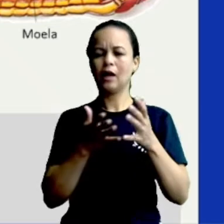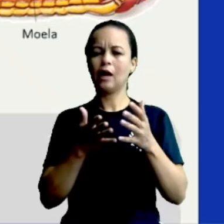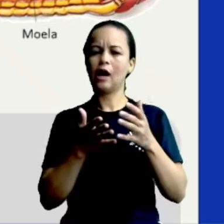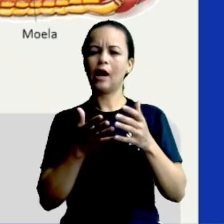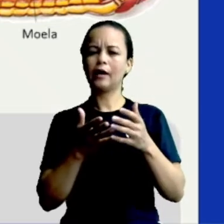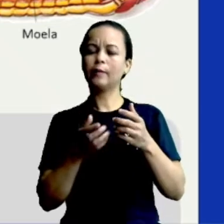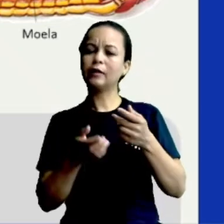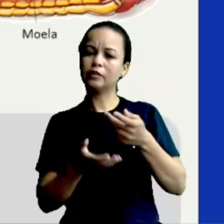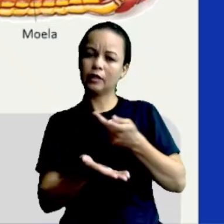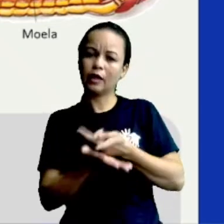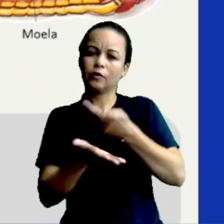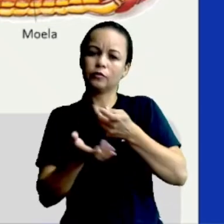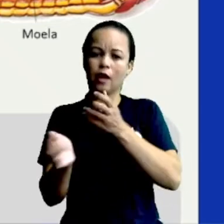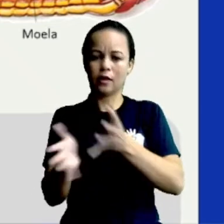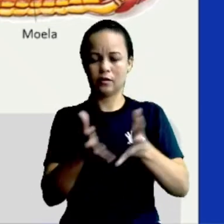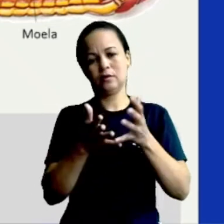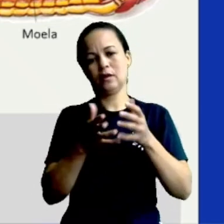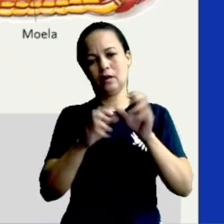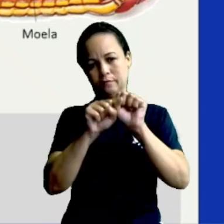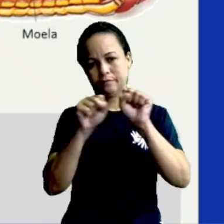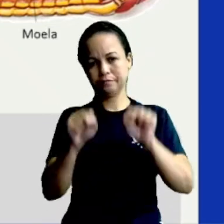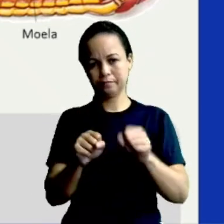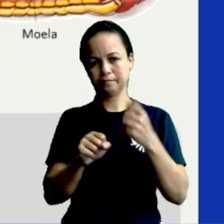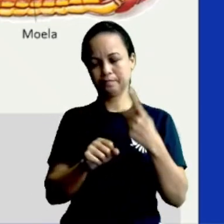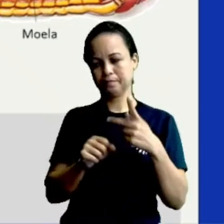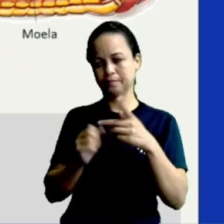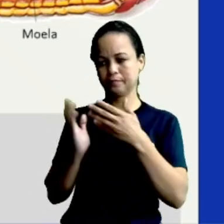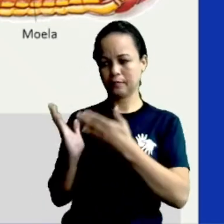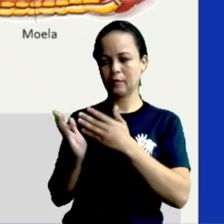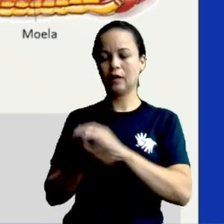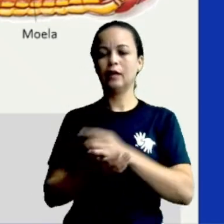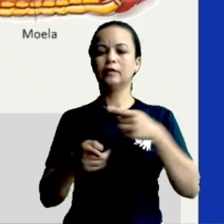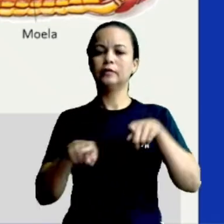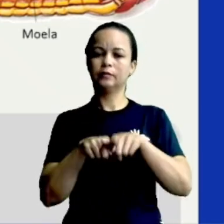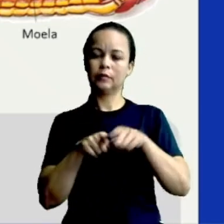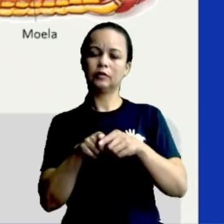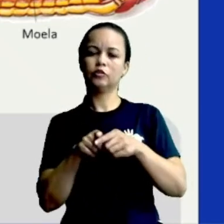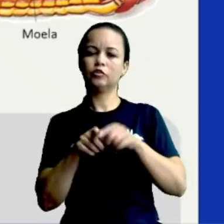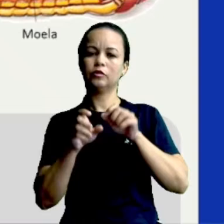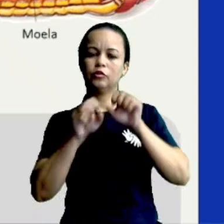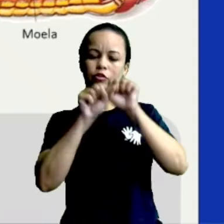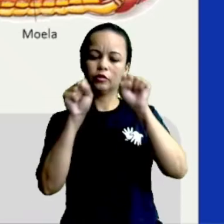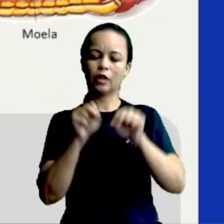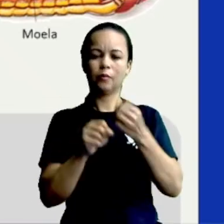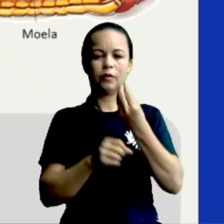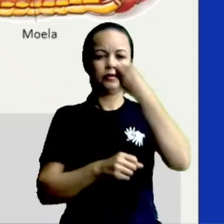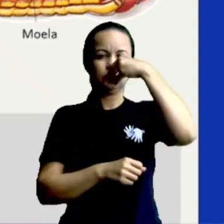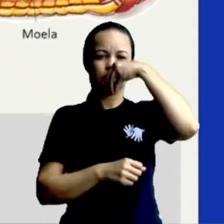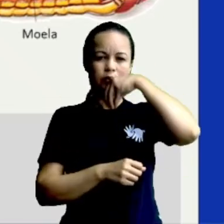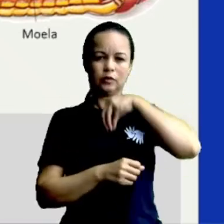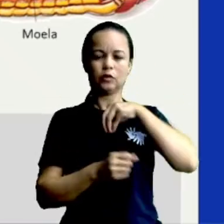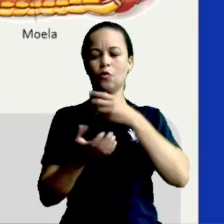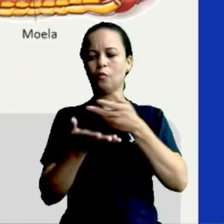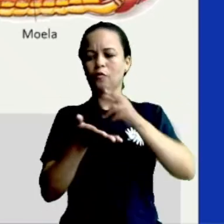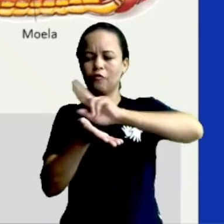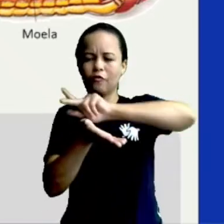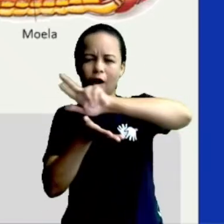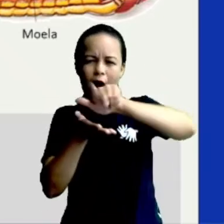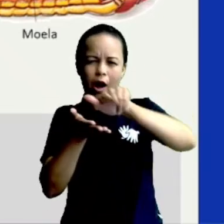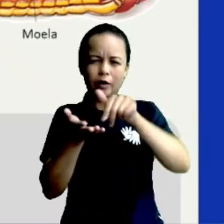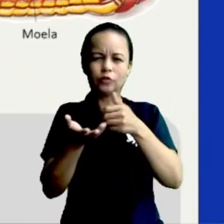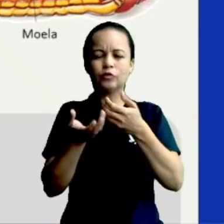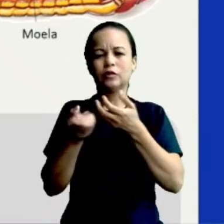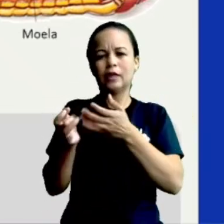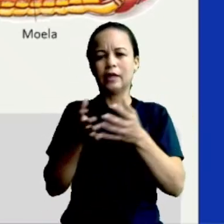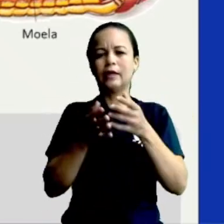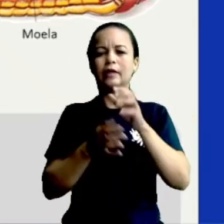intermediação entre os sistemas. Também existe um sistema digestivo mais complexo, com papo, moela, com estômagos e